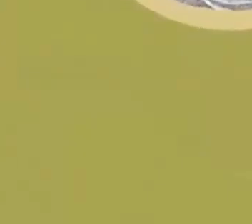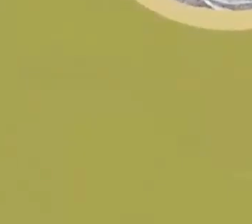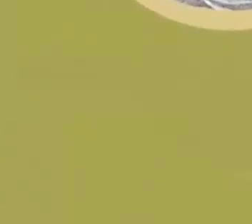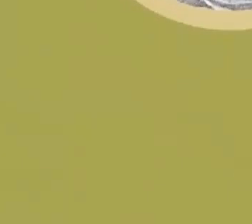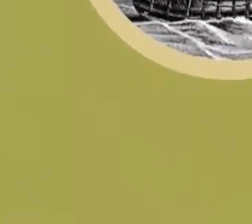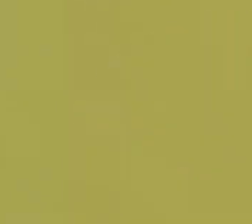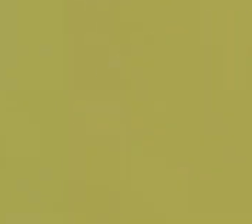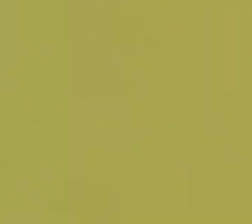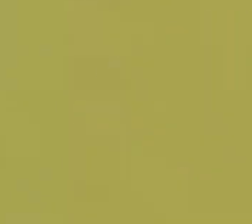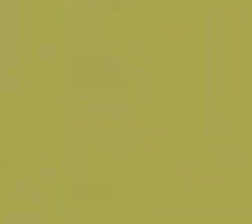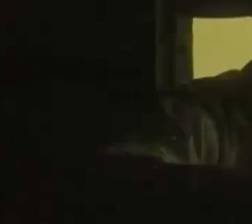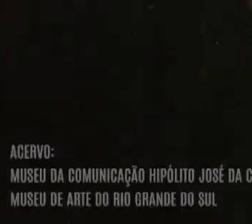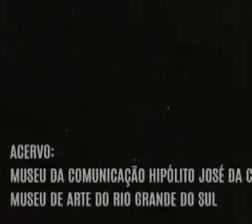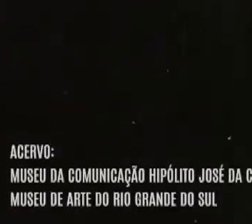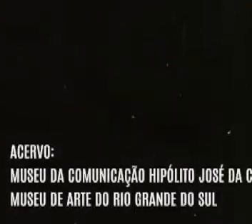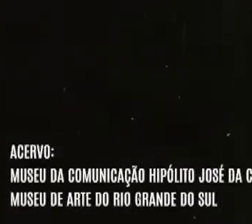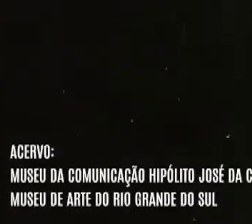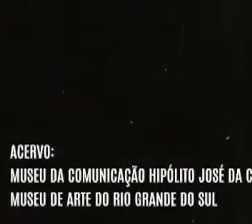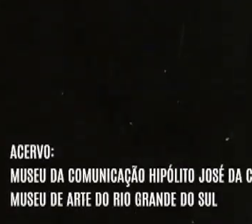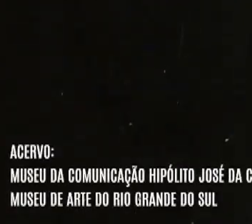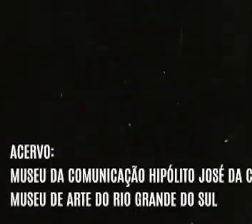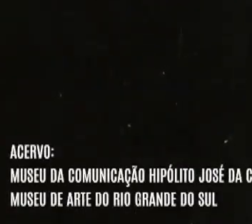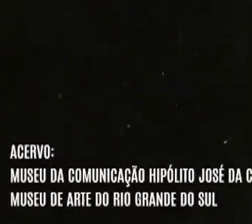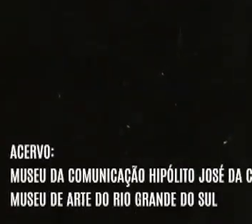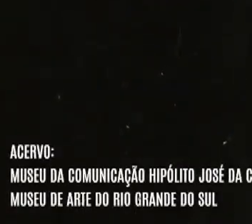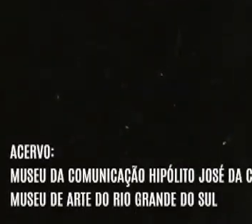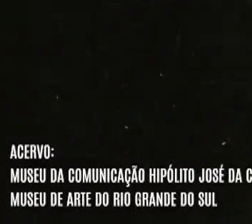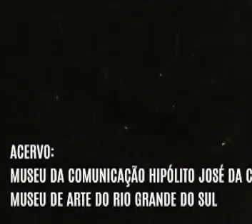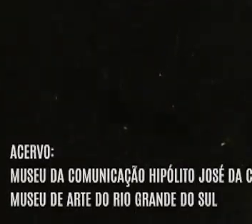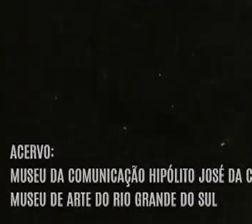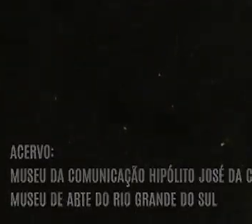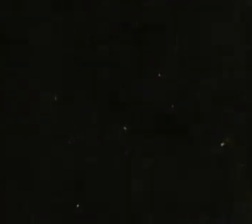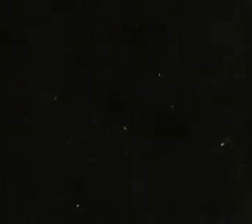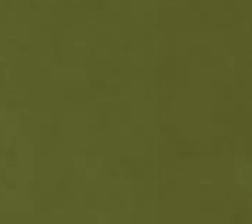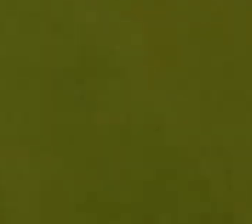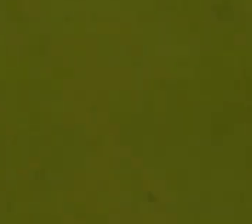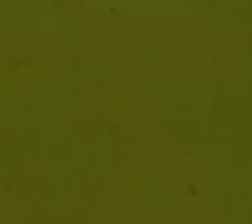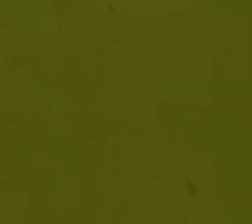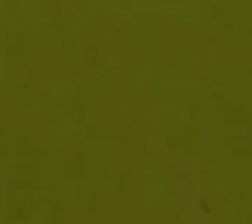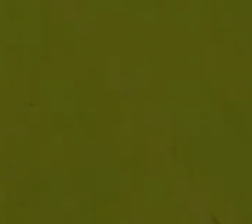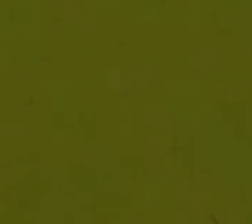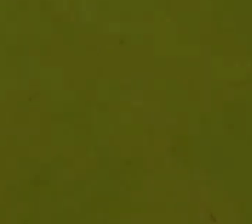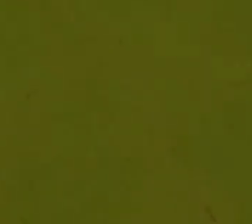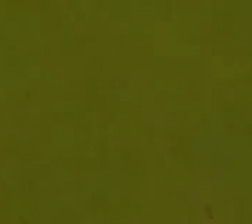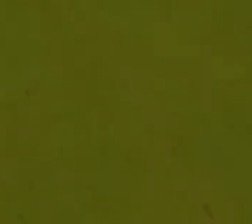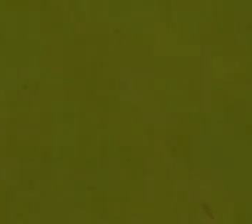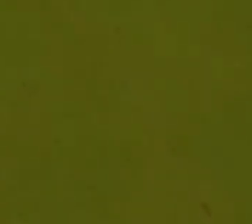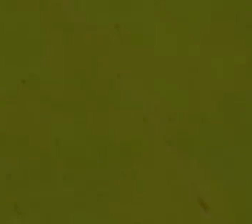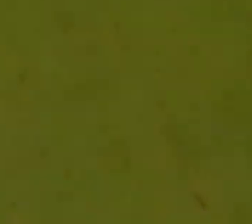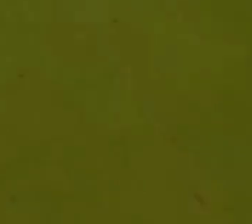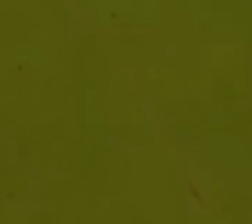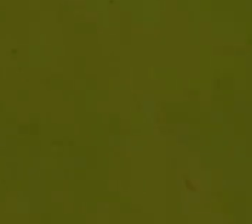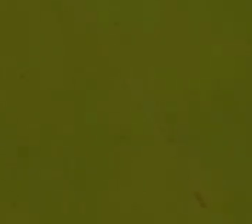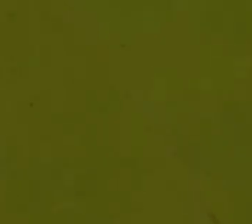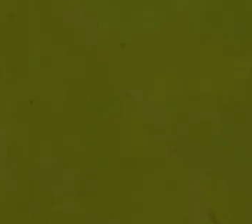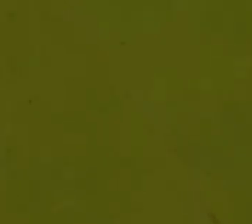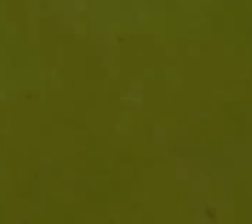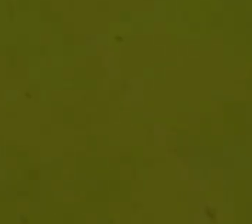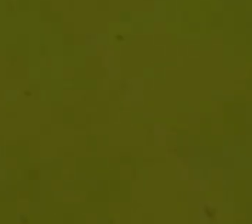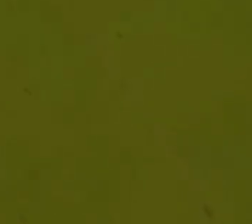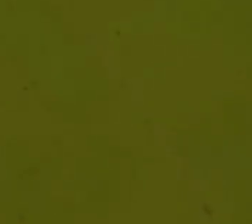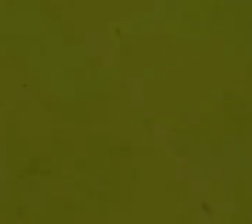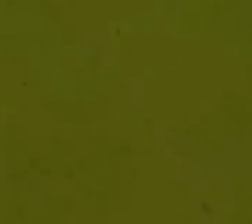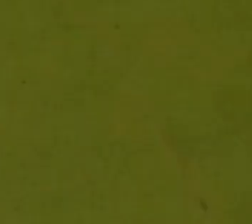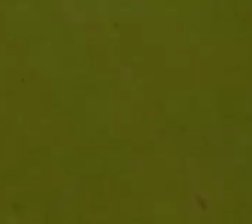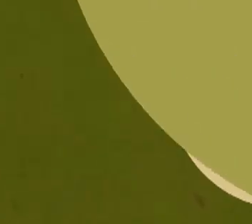espalhou pelo mundo. Aqui no Rio Grande do Sul é muito consumida como chimarrão, cuia, bomba, mate e a chaleira